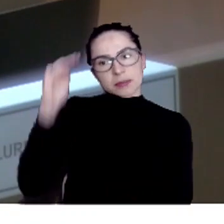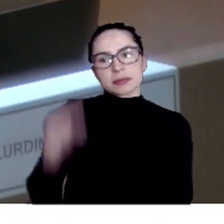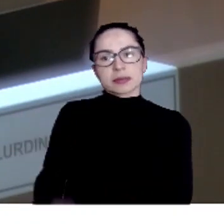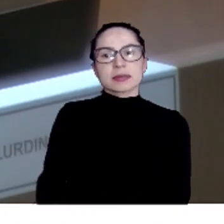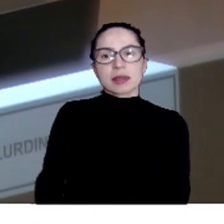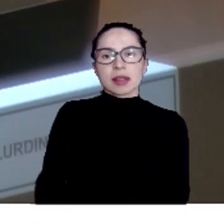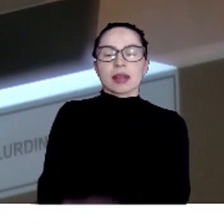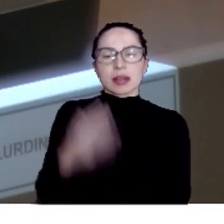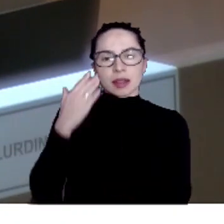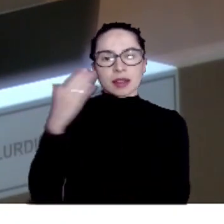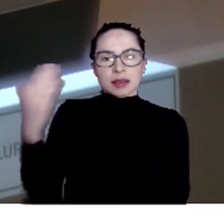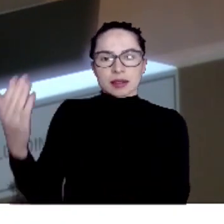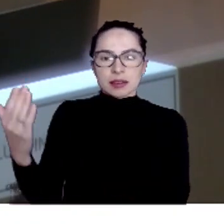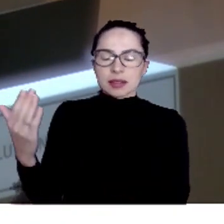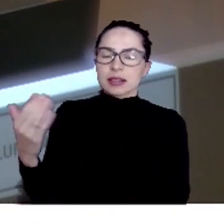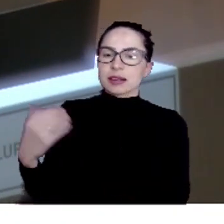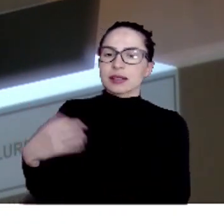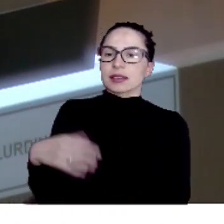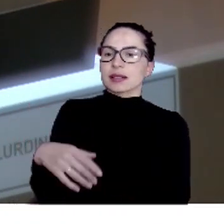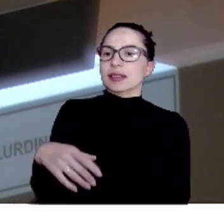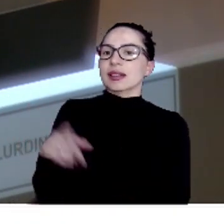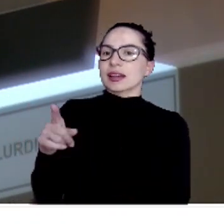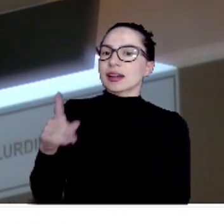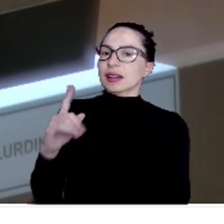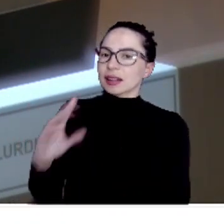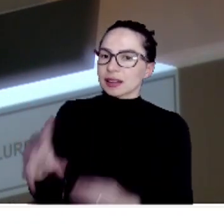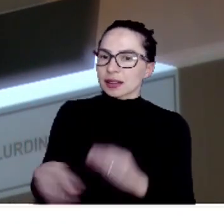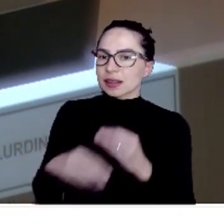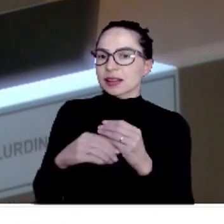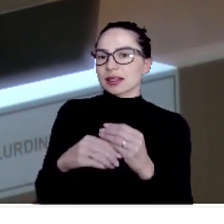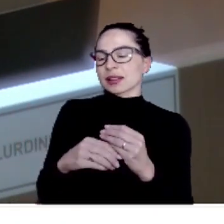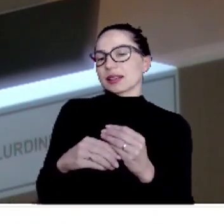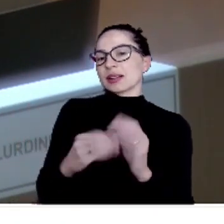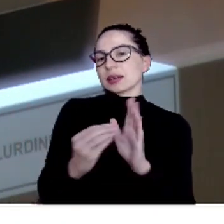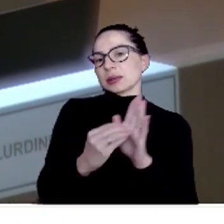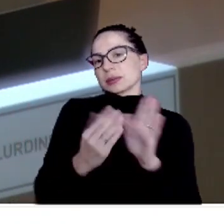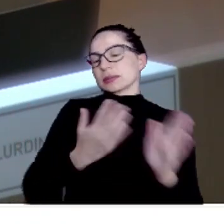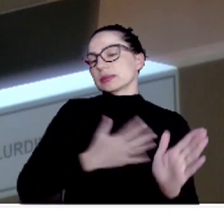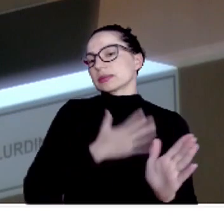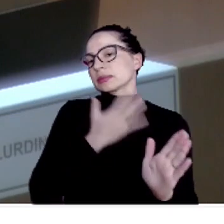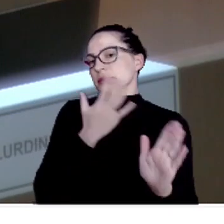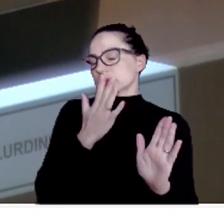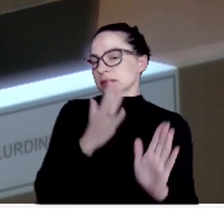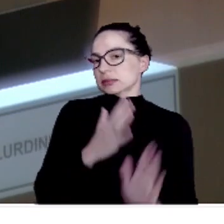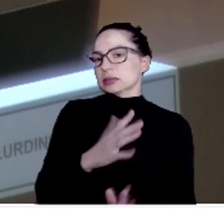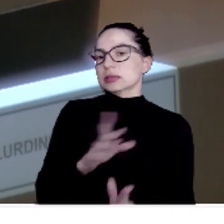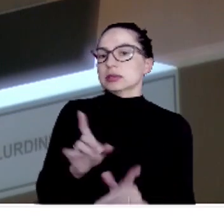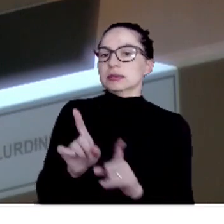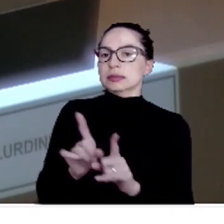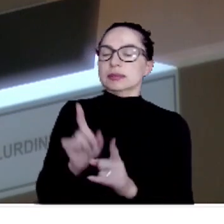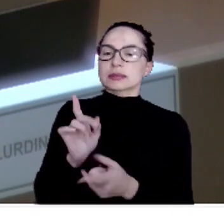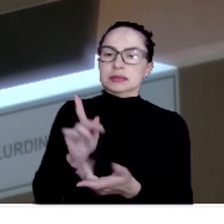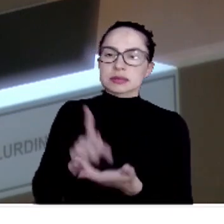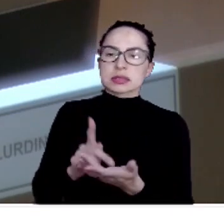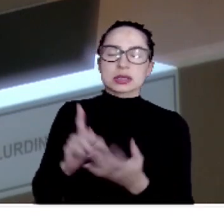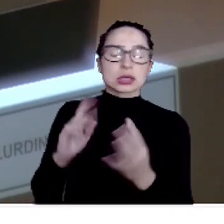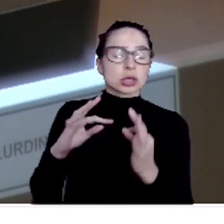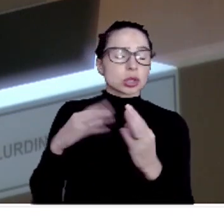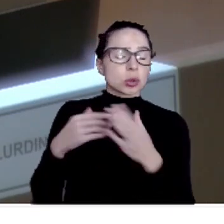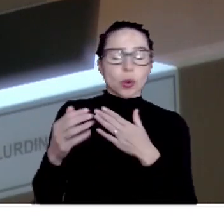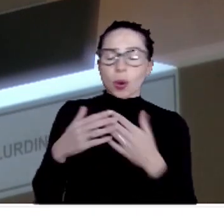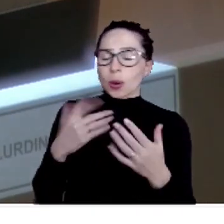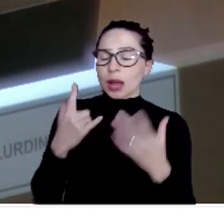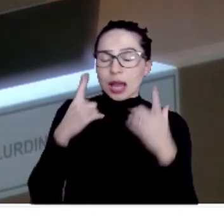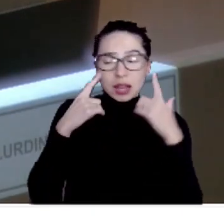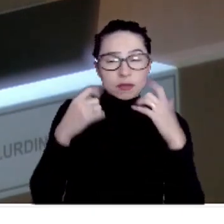ele, né, por nos incluir nessa moção de repúdio. E realmente toda violência, né,